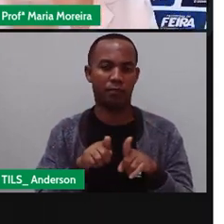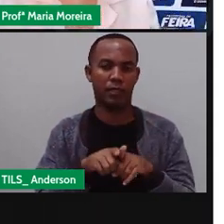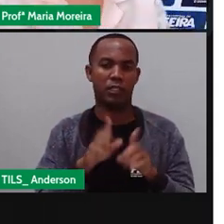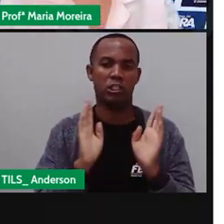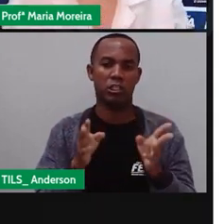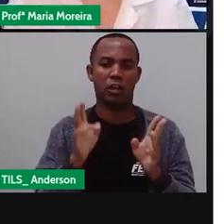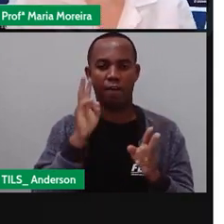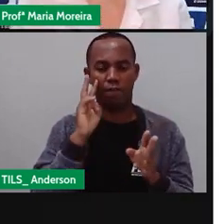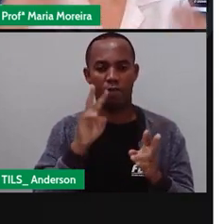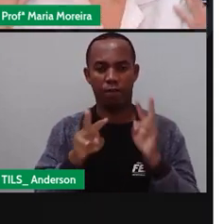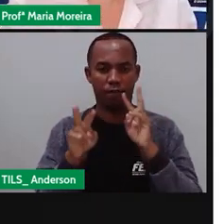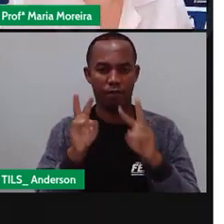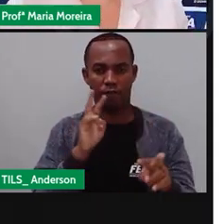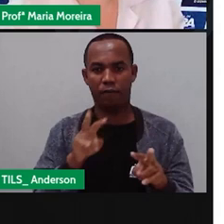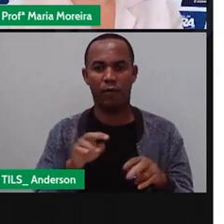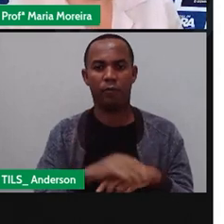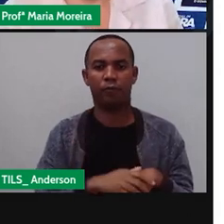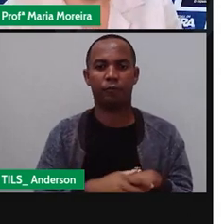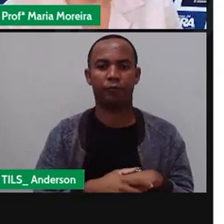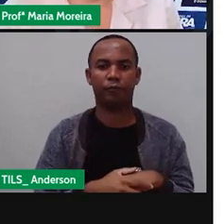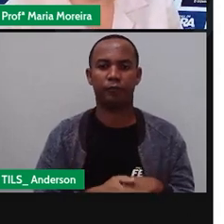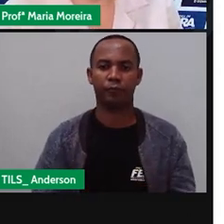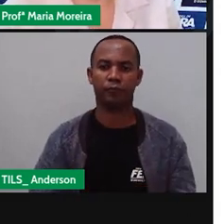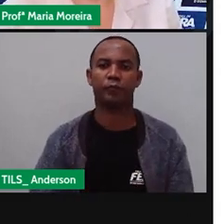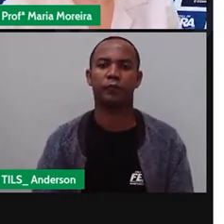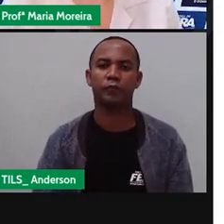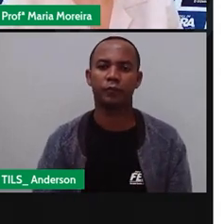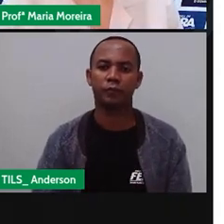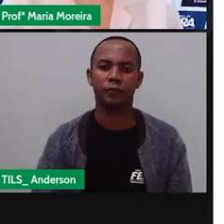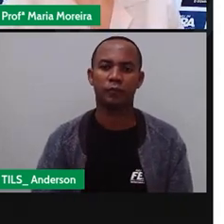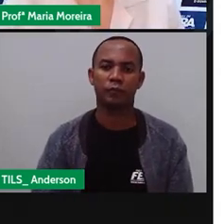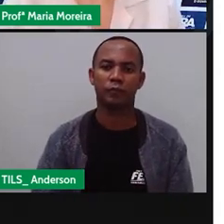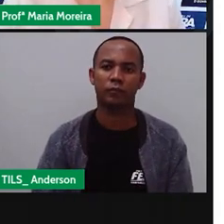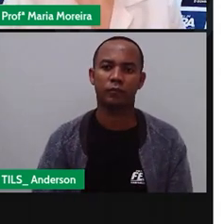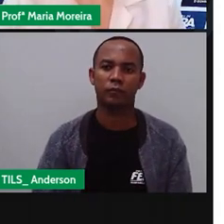aqui quando a prova falou sobre Vinícius de Moraes.